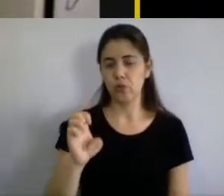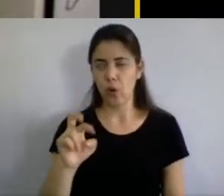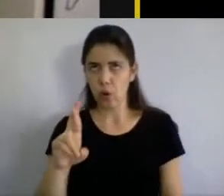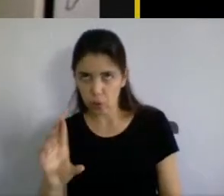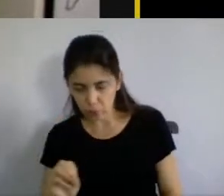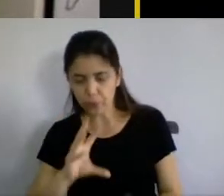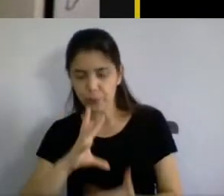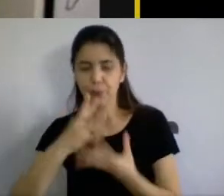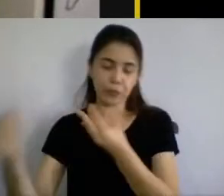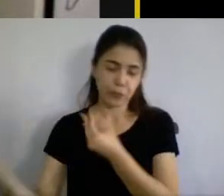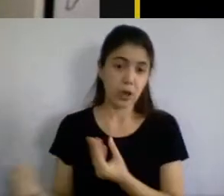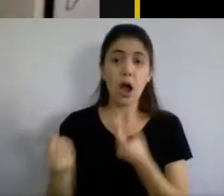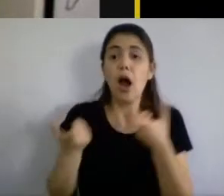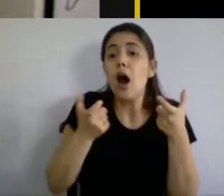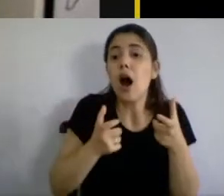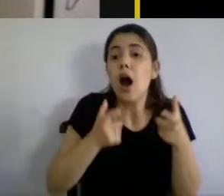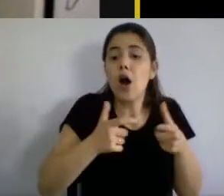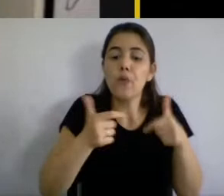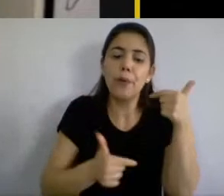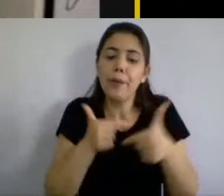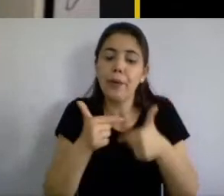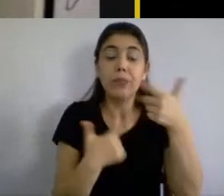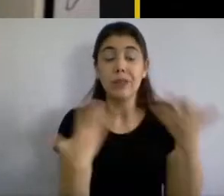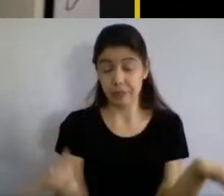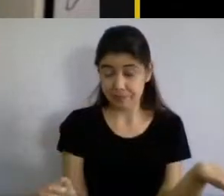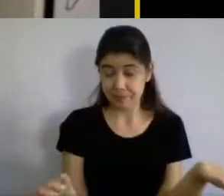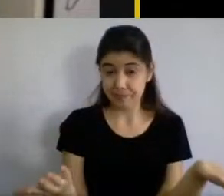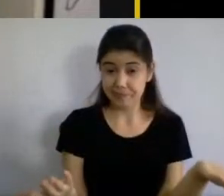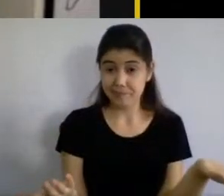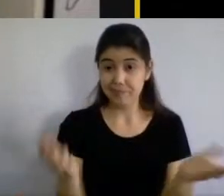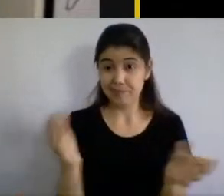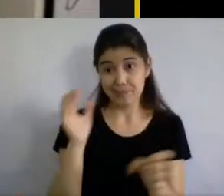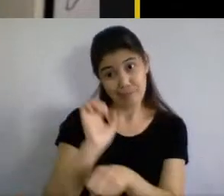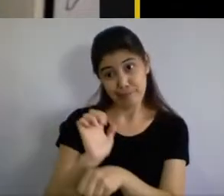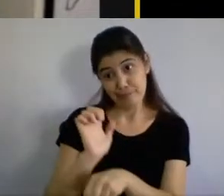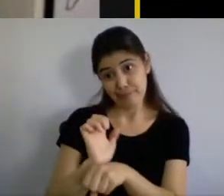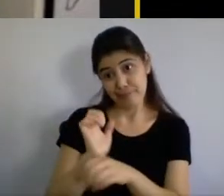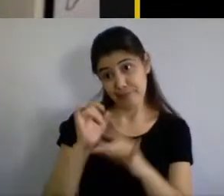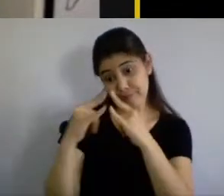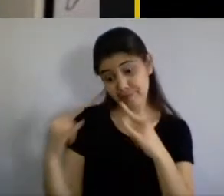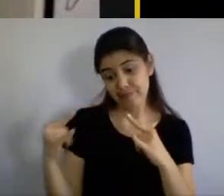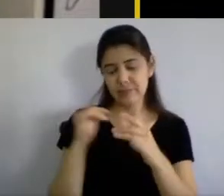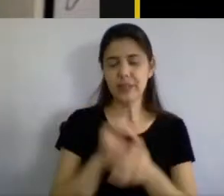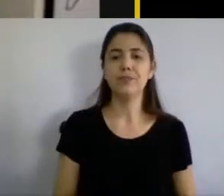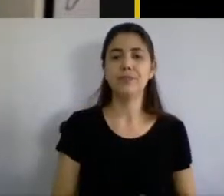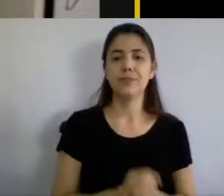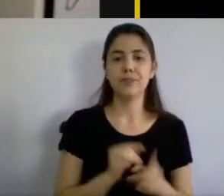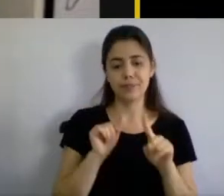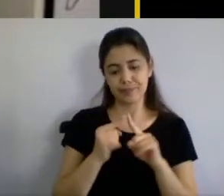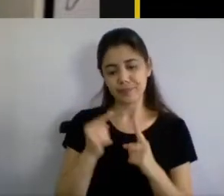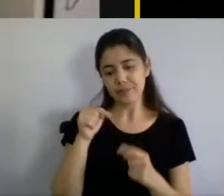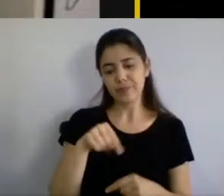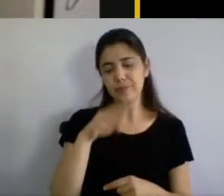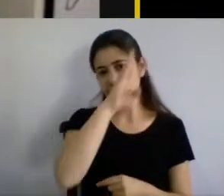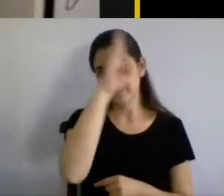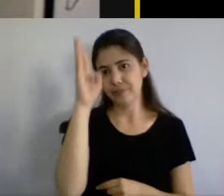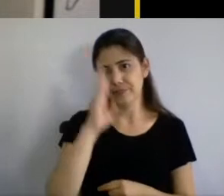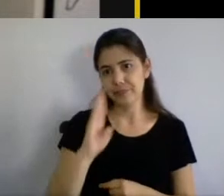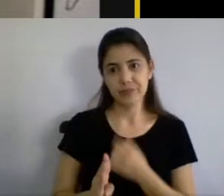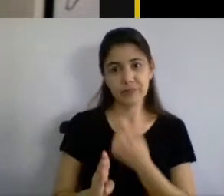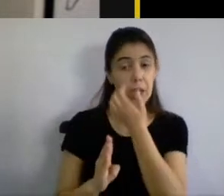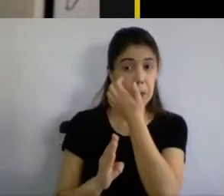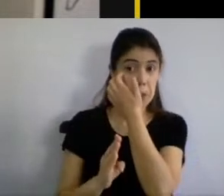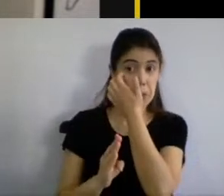trabalhar? Nos órgãos do Estado. Agora, aqui no Brasil, os menininhos, filhos, inicialmente,